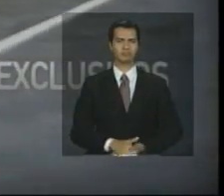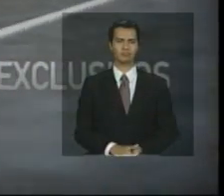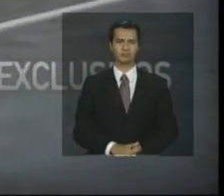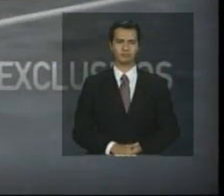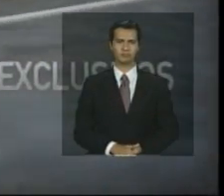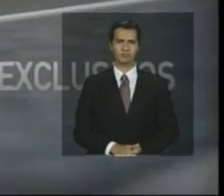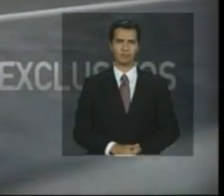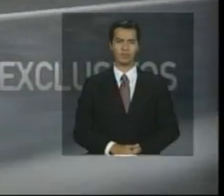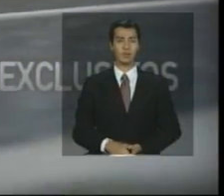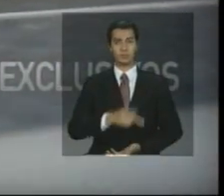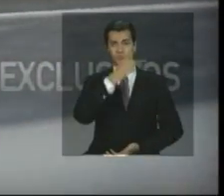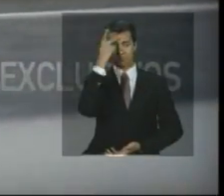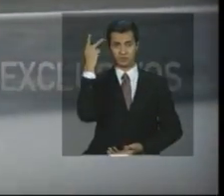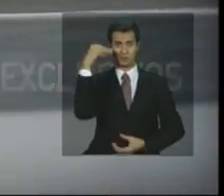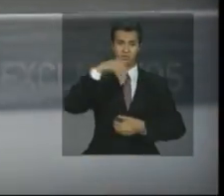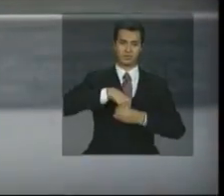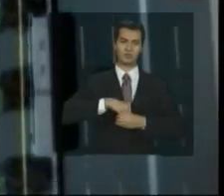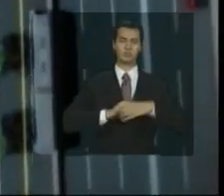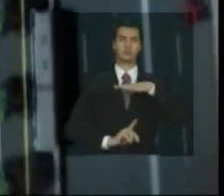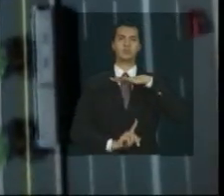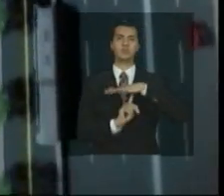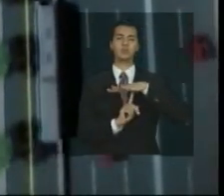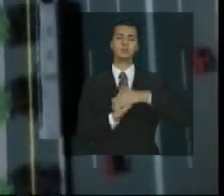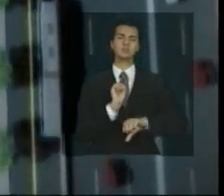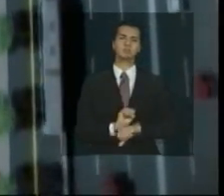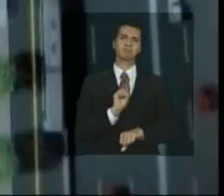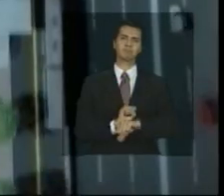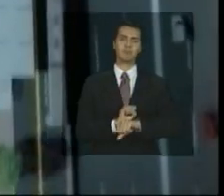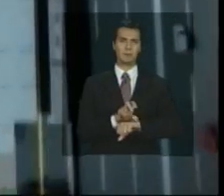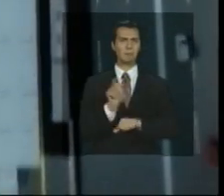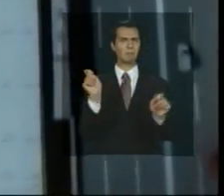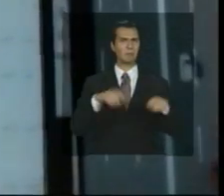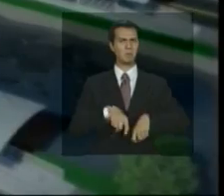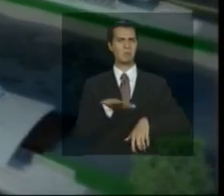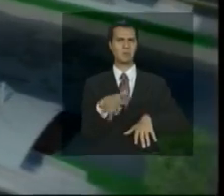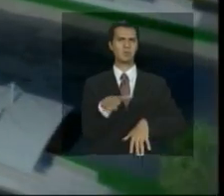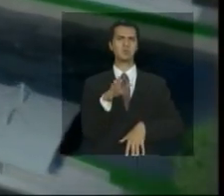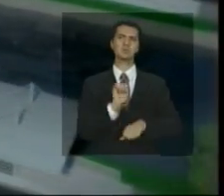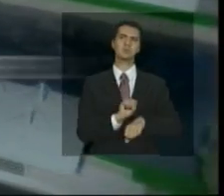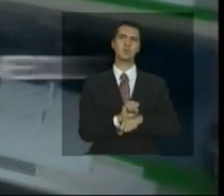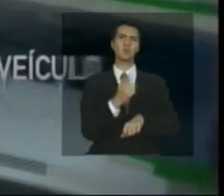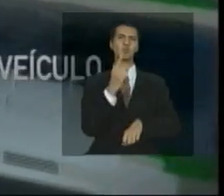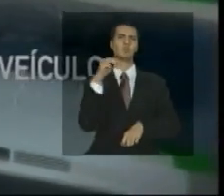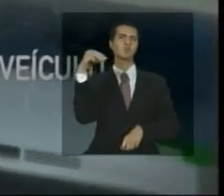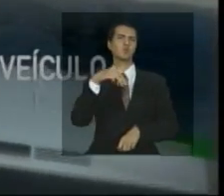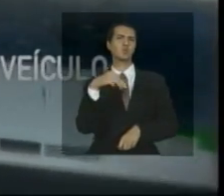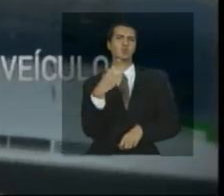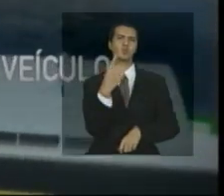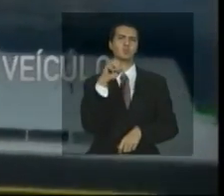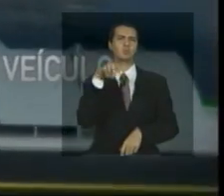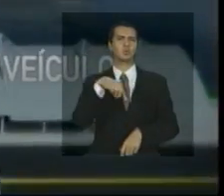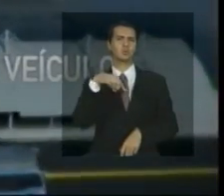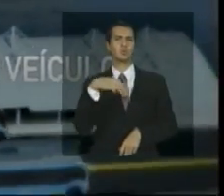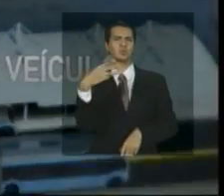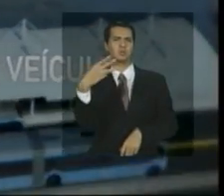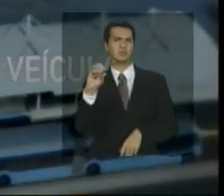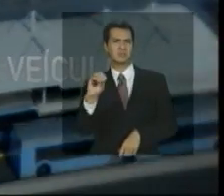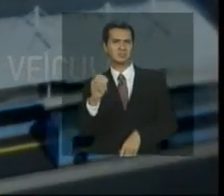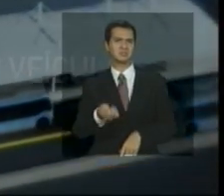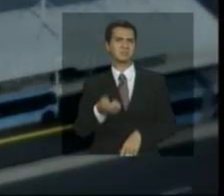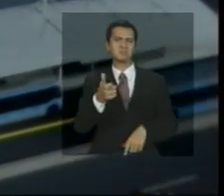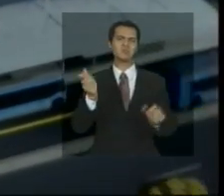Tempo de espera do usuário dentro da estação, a ideia é que seja muito pouco, de um minuto e meio. Para você ter uma ideia, entre a Penha e a